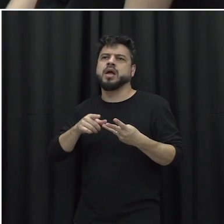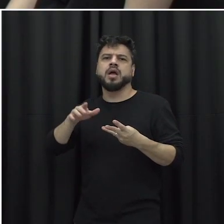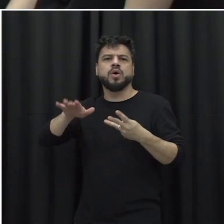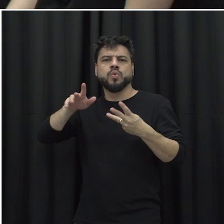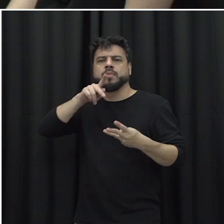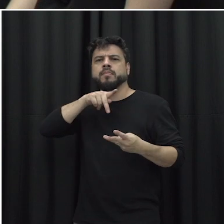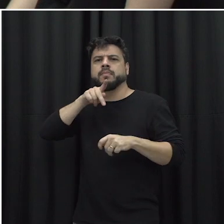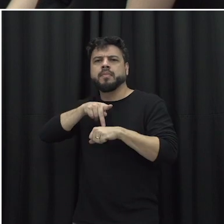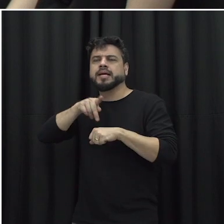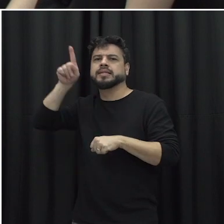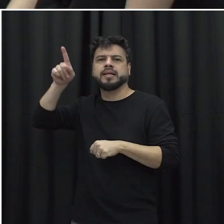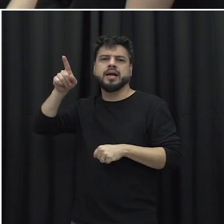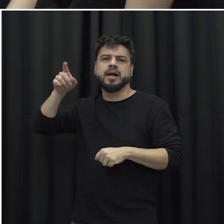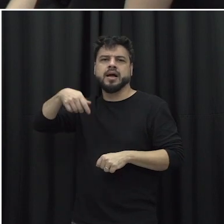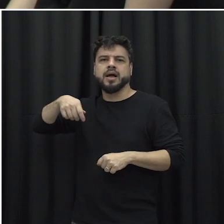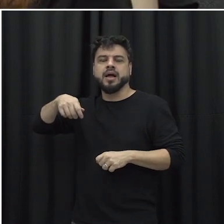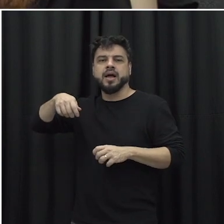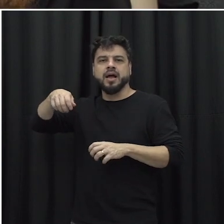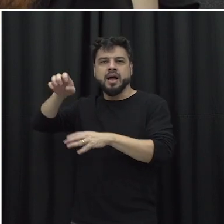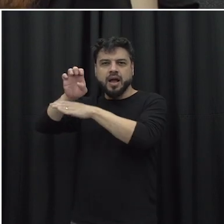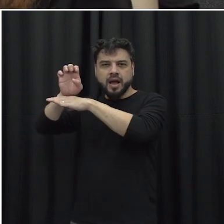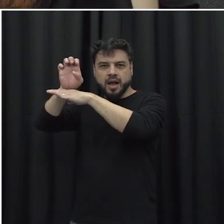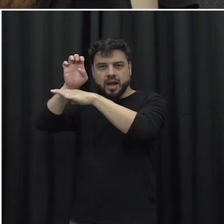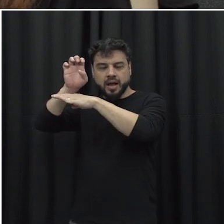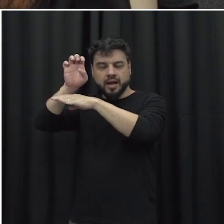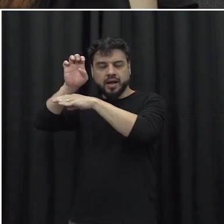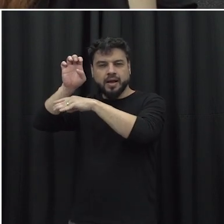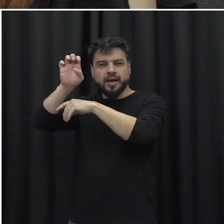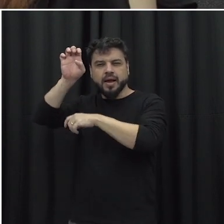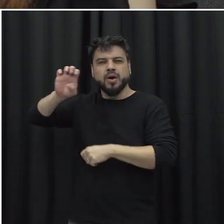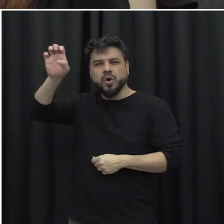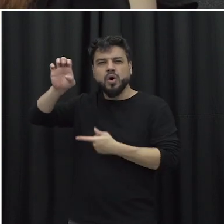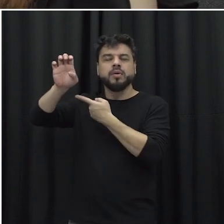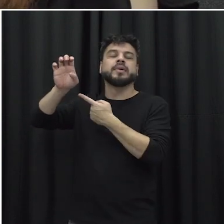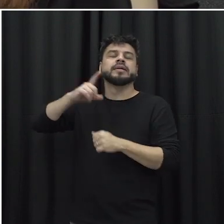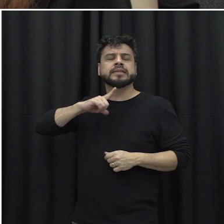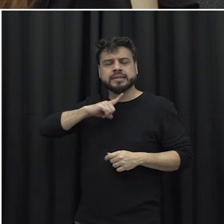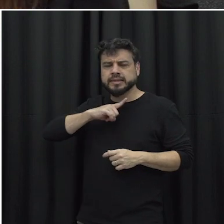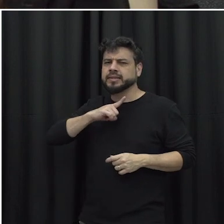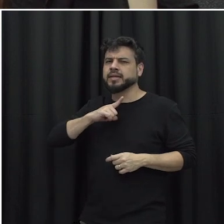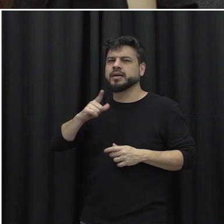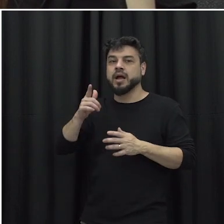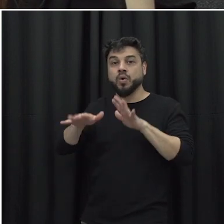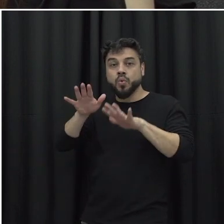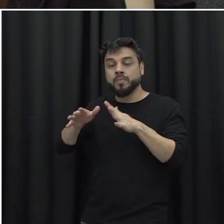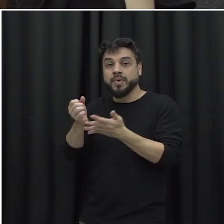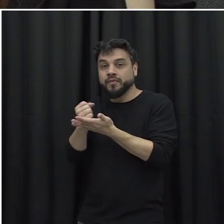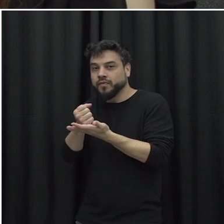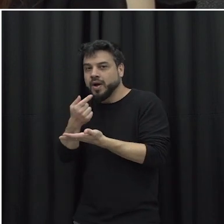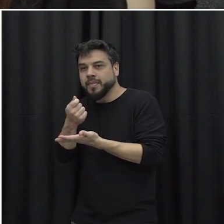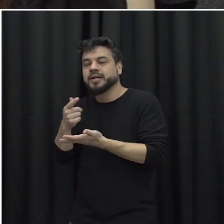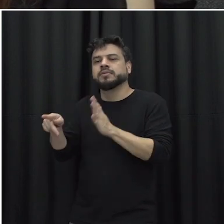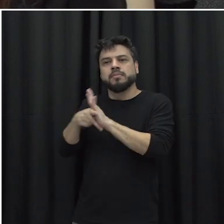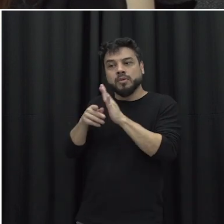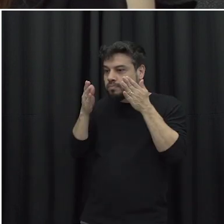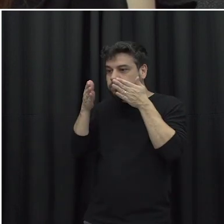farmácias especializadas só em produtos de cannabis. E isso gira uma quantidade enorme de